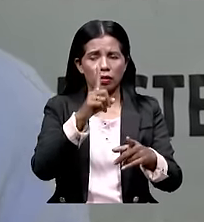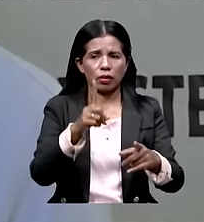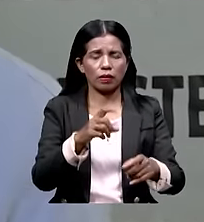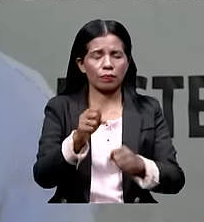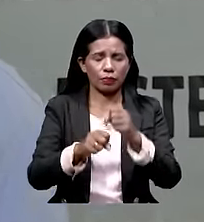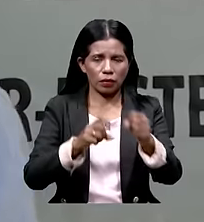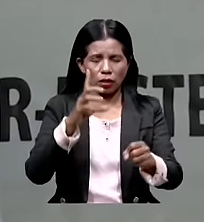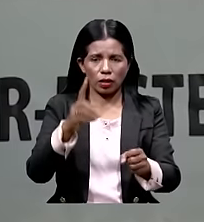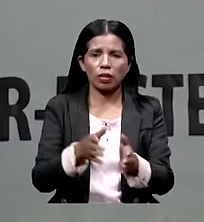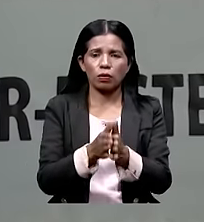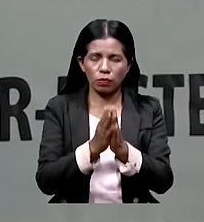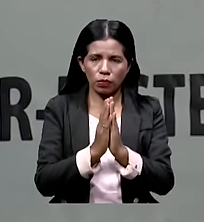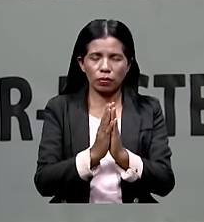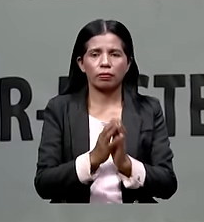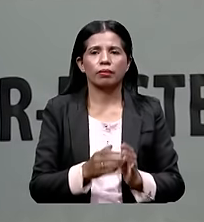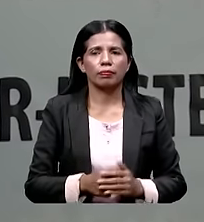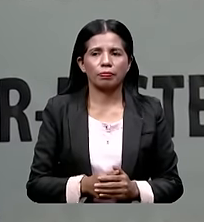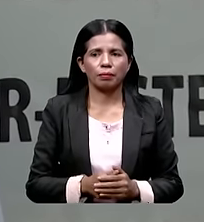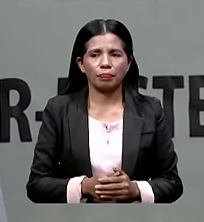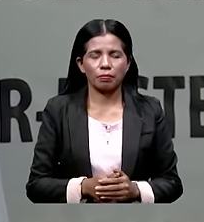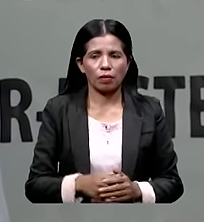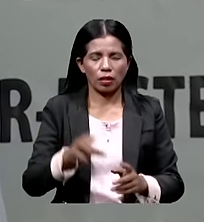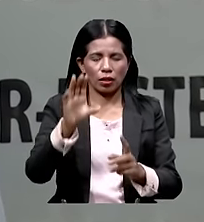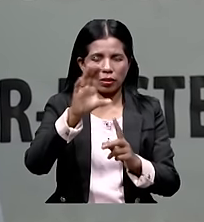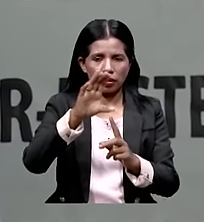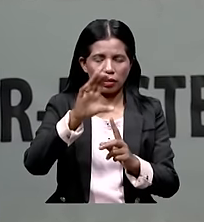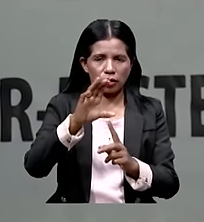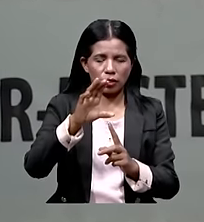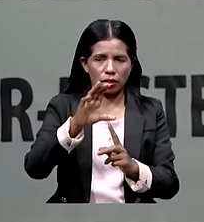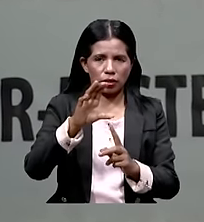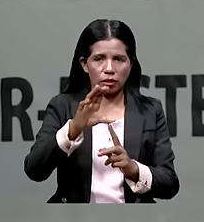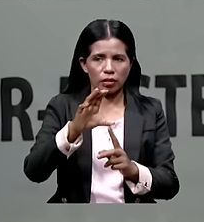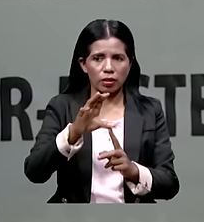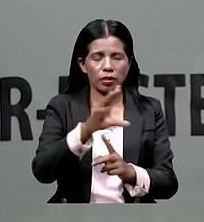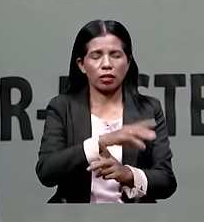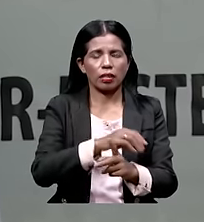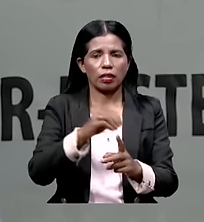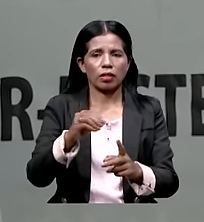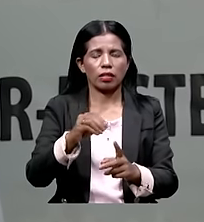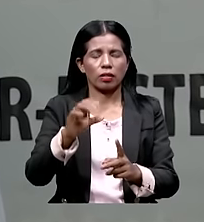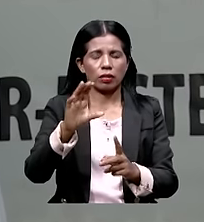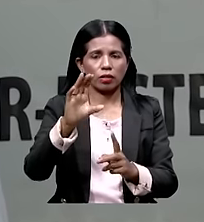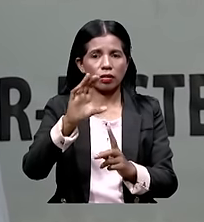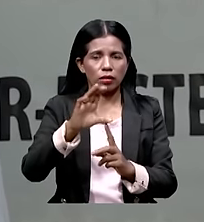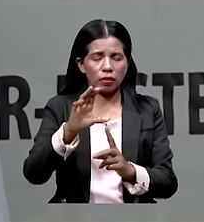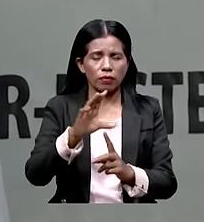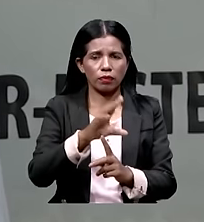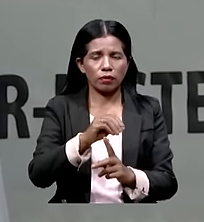sociedade civil husu para komandante in sefi rona hakru